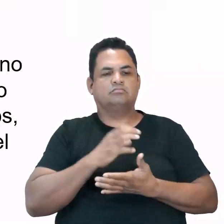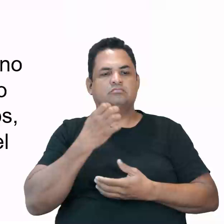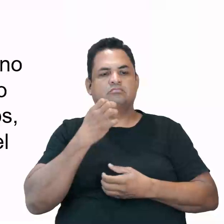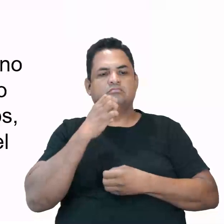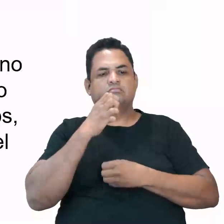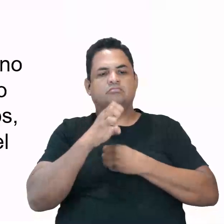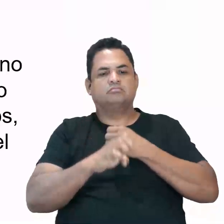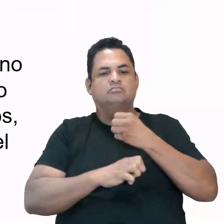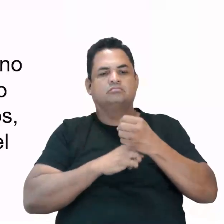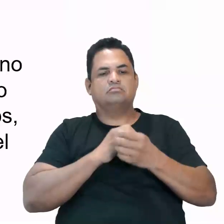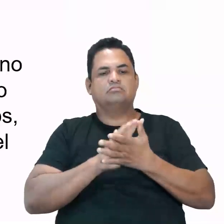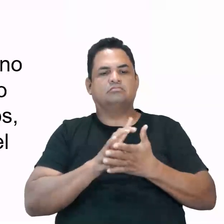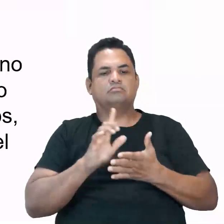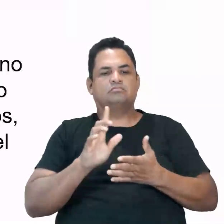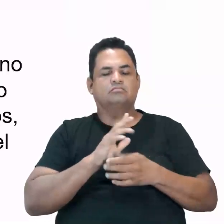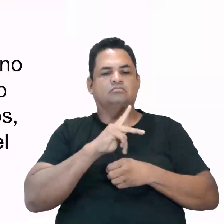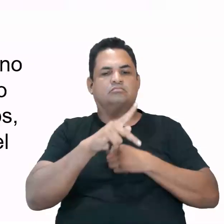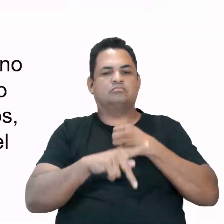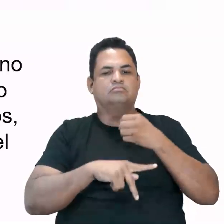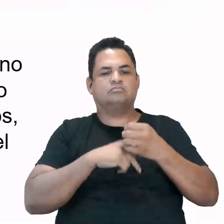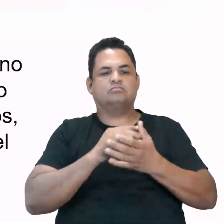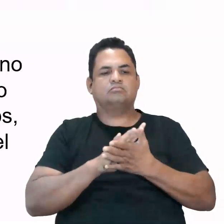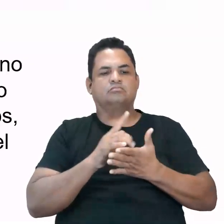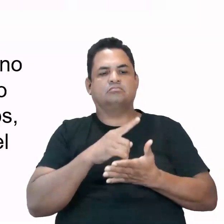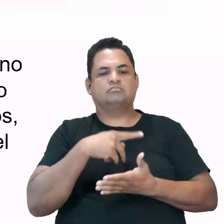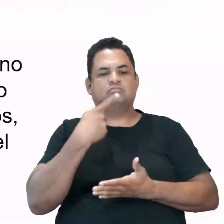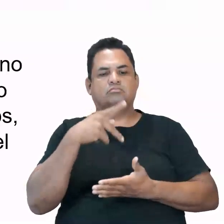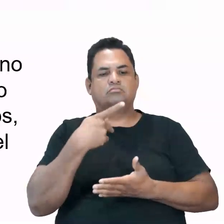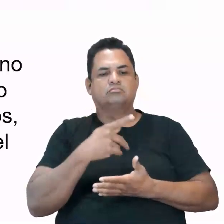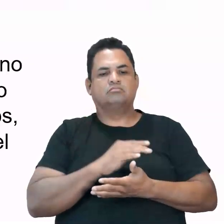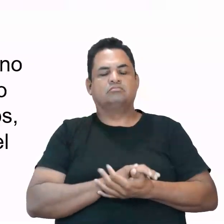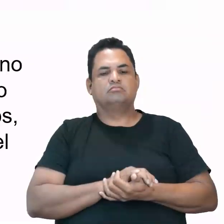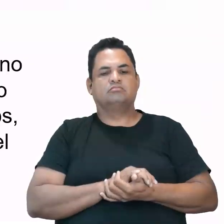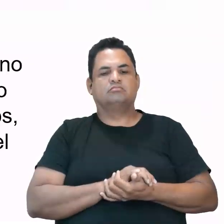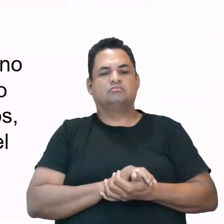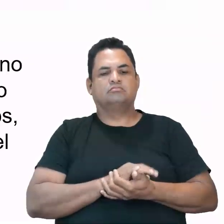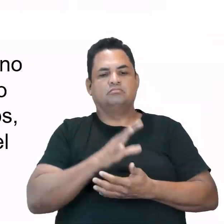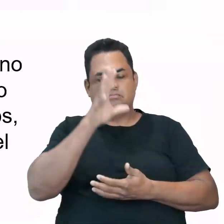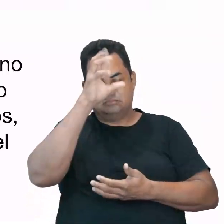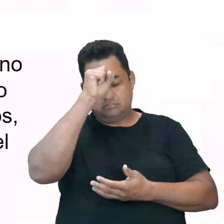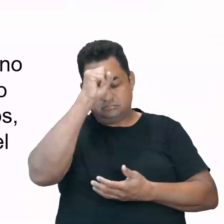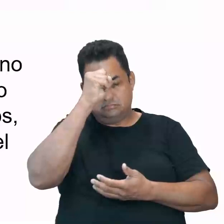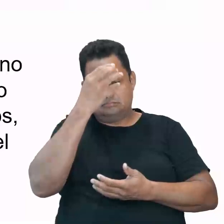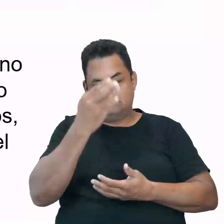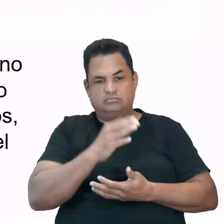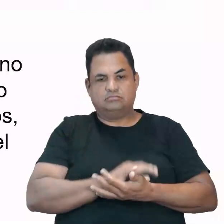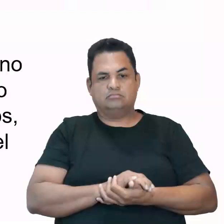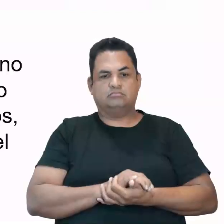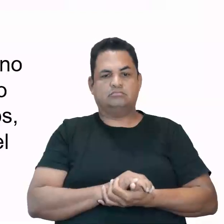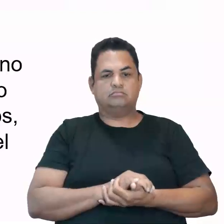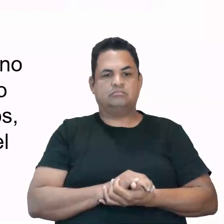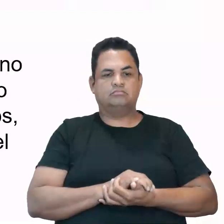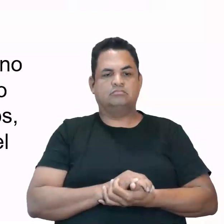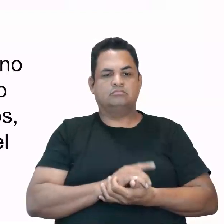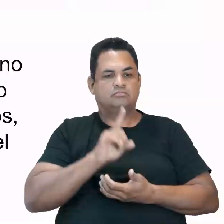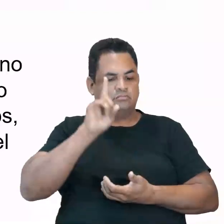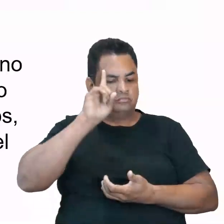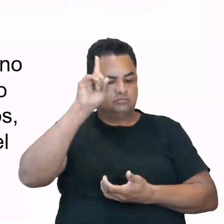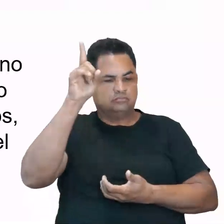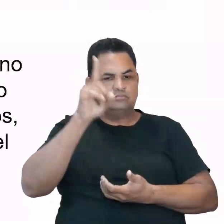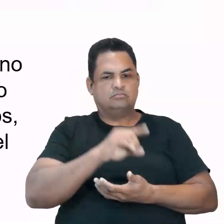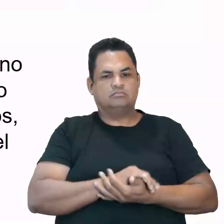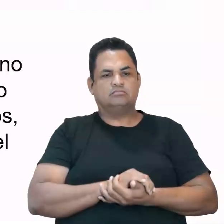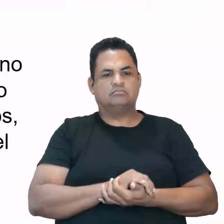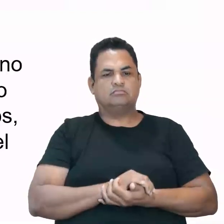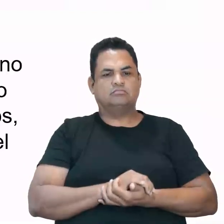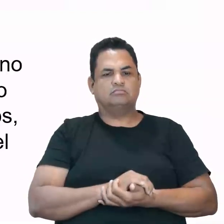no número de prótons. Nós estamos falando todo o tempo aqui que é para fixar bem essa ideia, né?